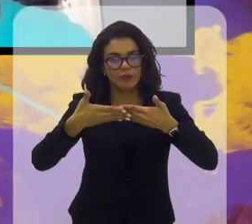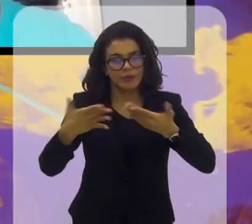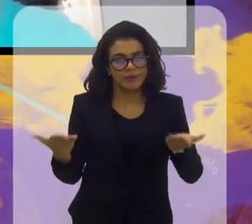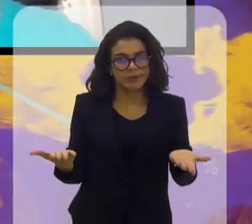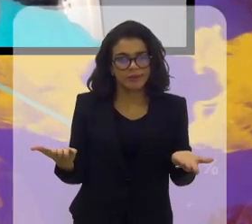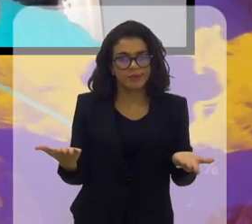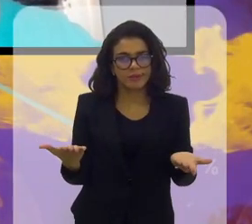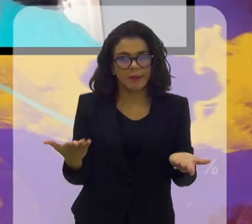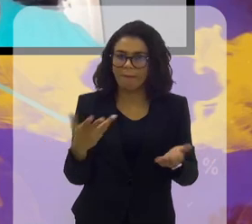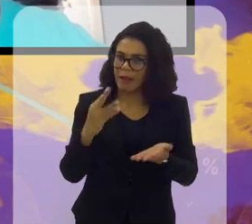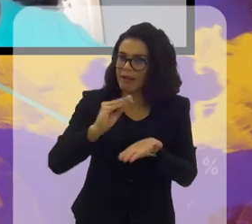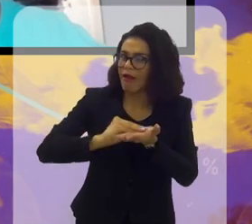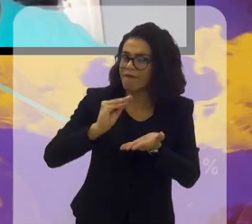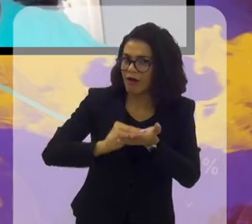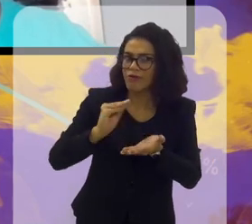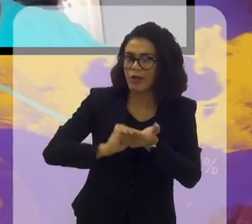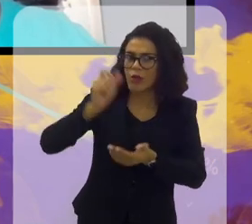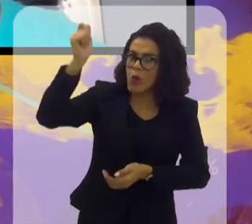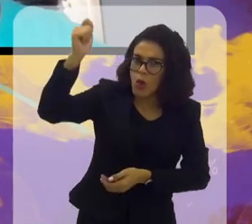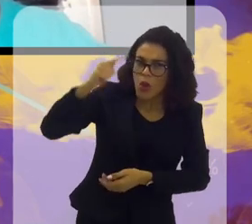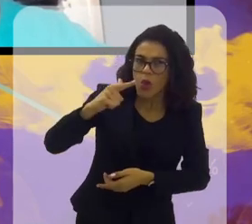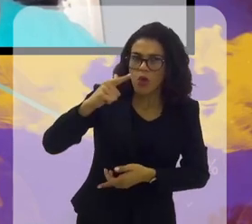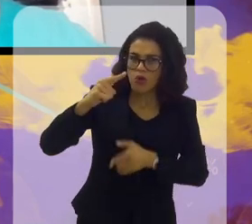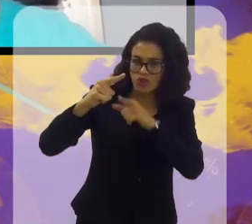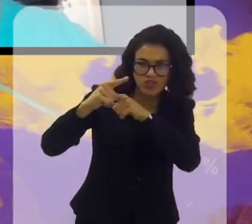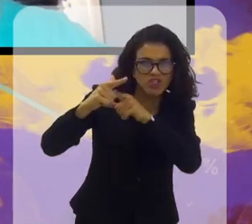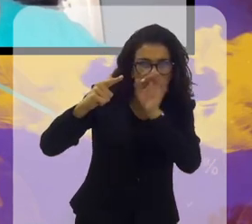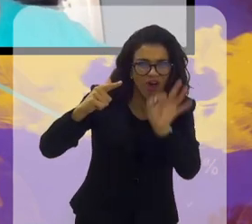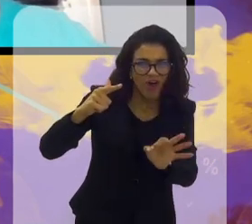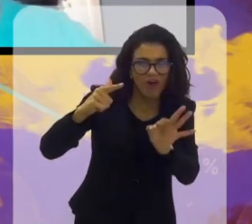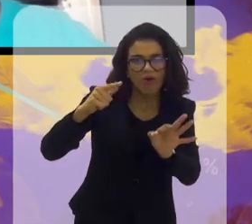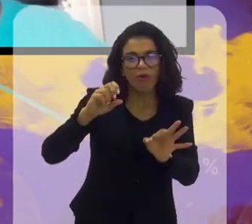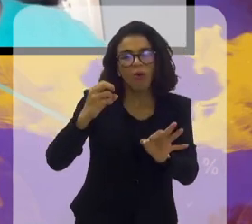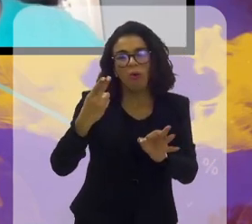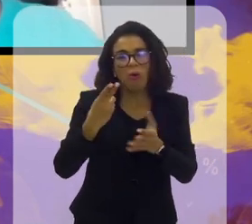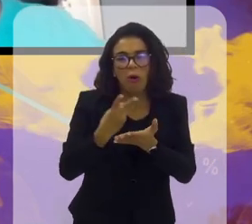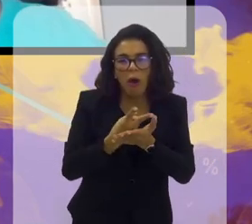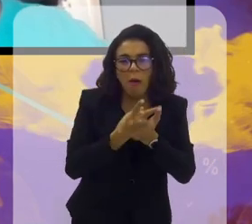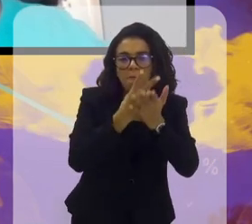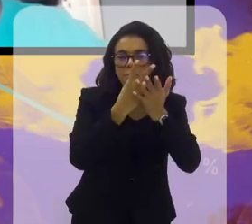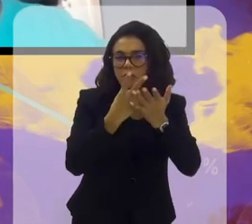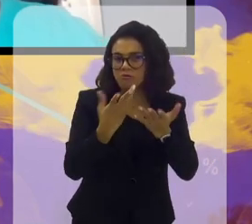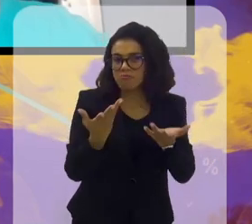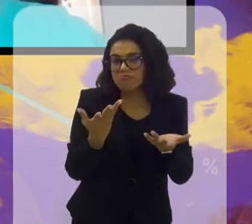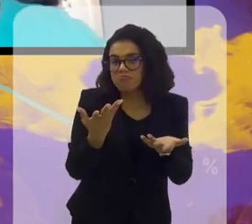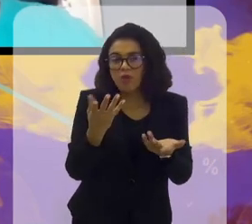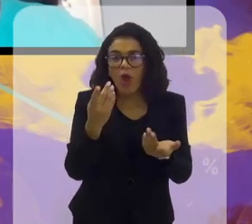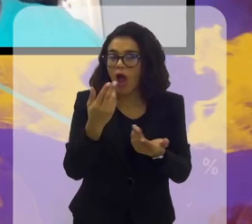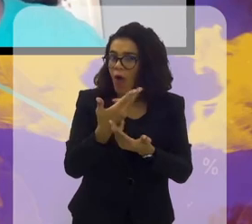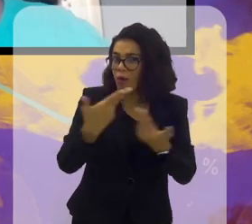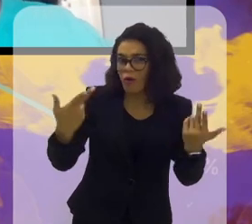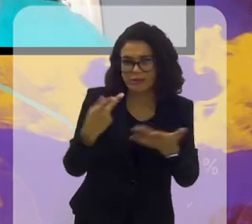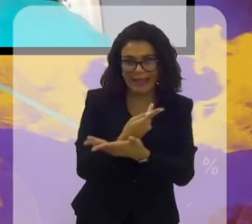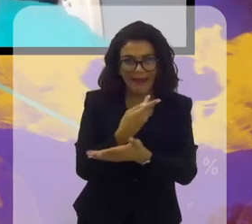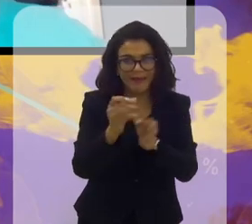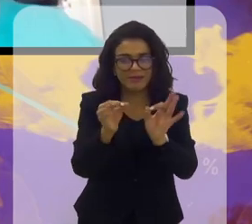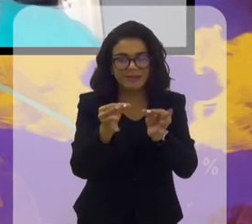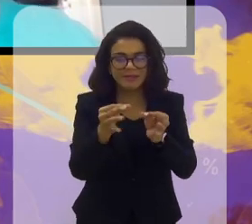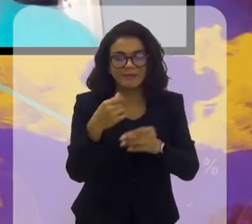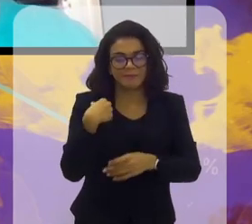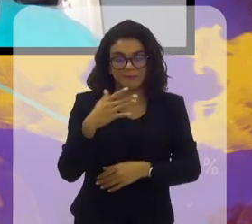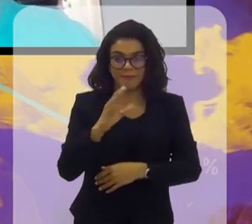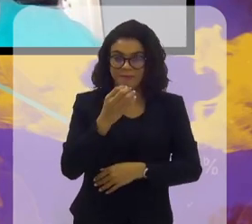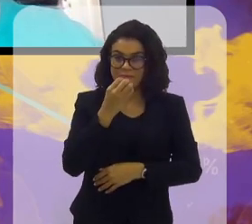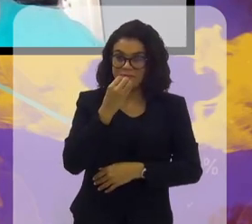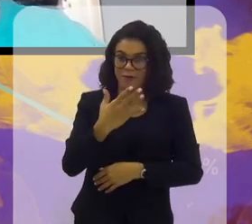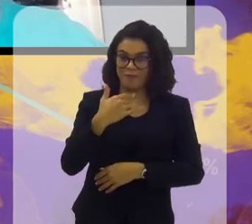parece que isso não está a contento, está faltando a luz solar ali para tentar, sei lá, uma manutenção melhor. Algo está dando errado ali.